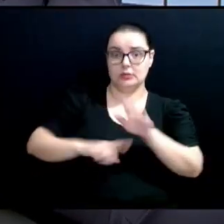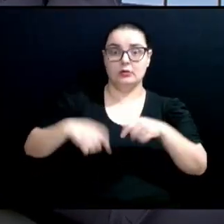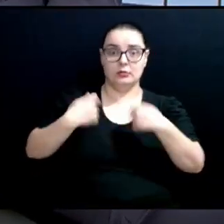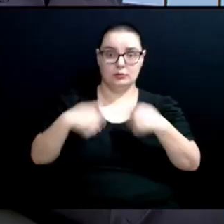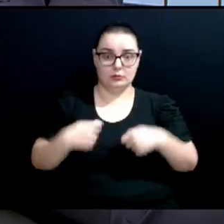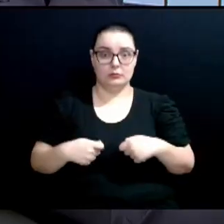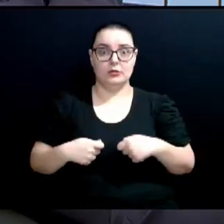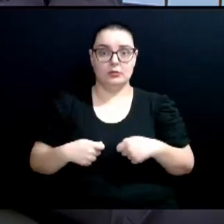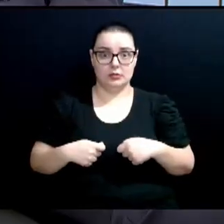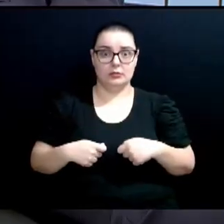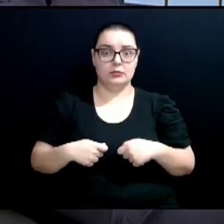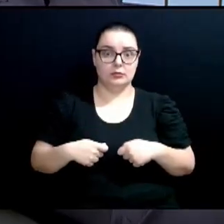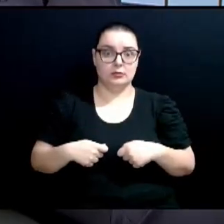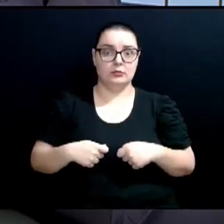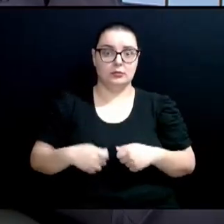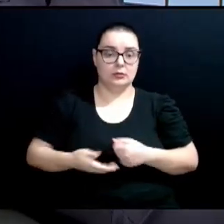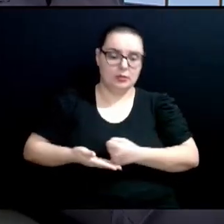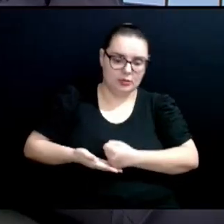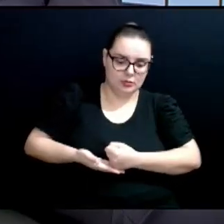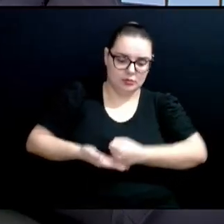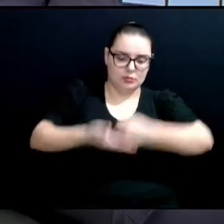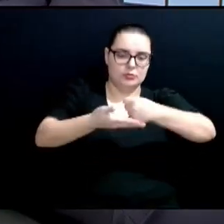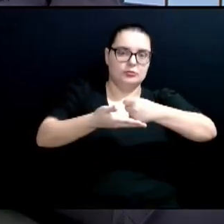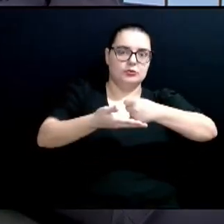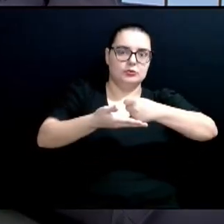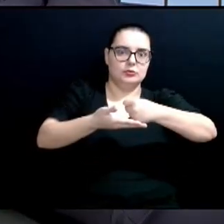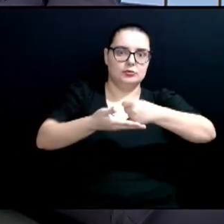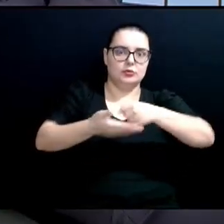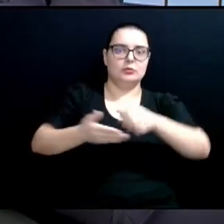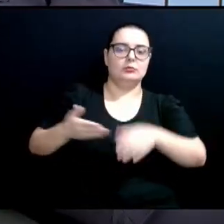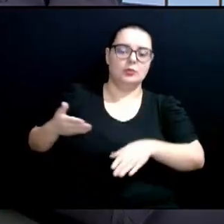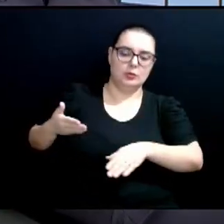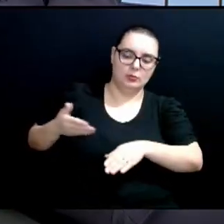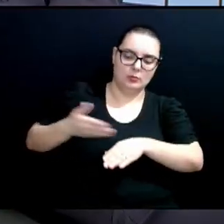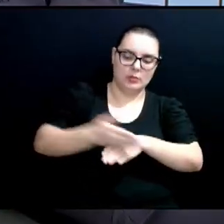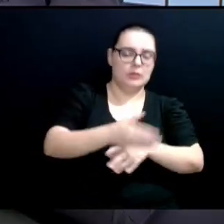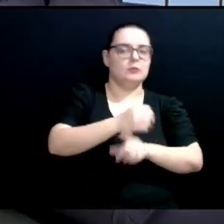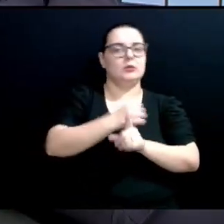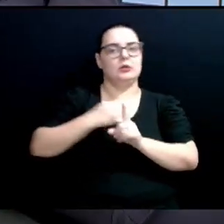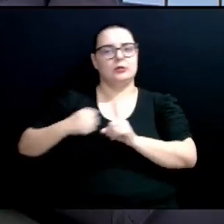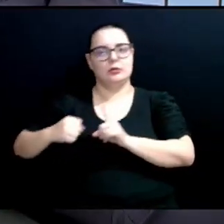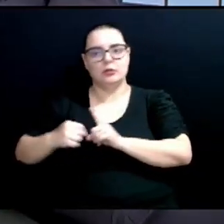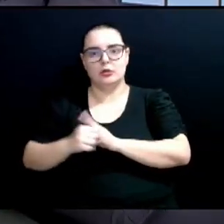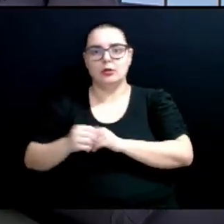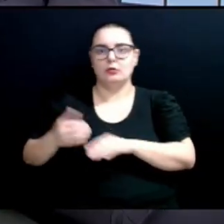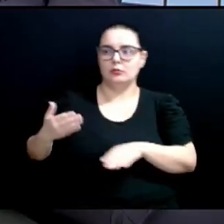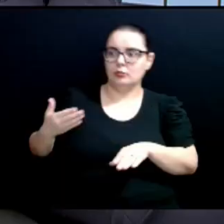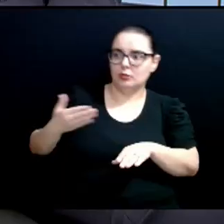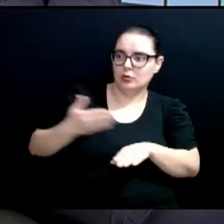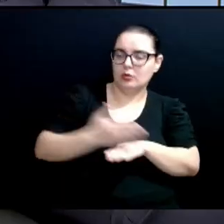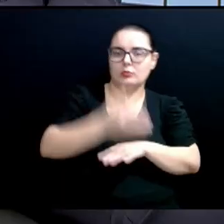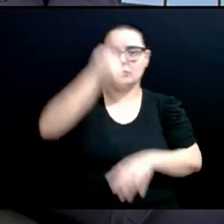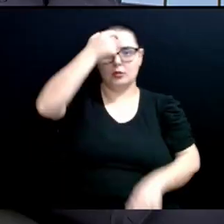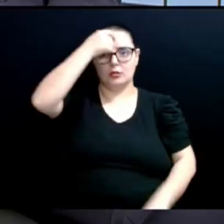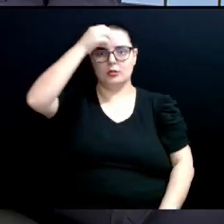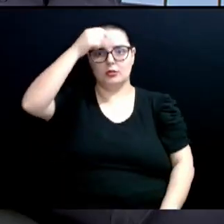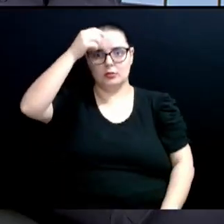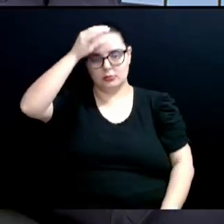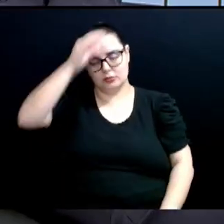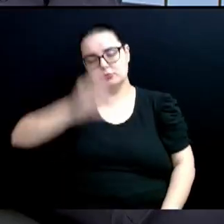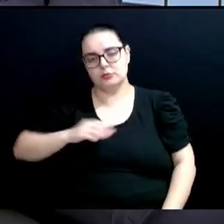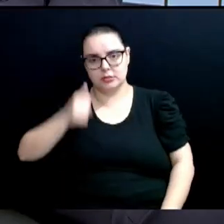esteja sustentado por uma participação da sociedade, por uma participação dos cidadãos, dos cidadãs, que